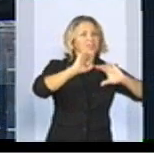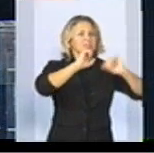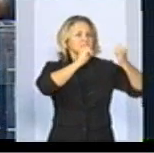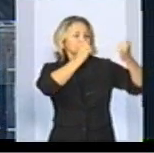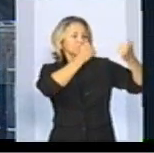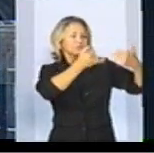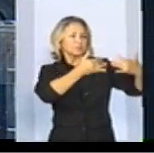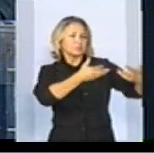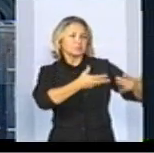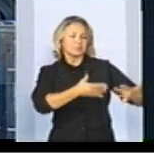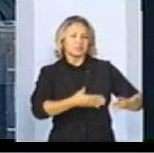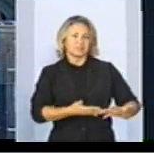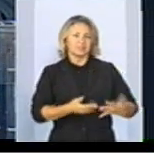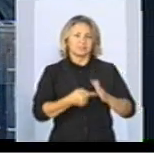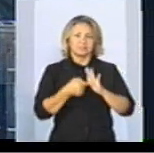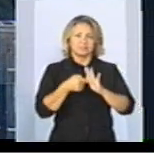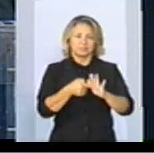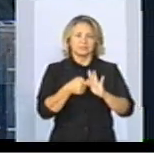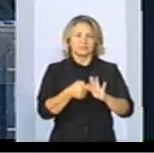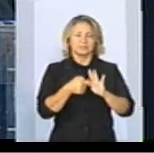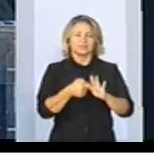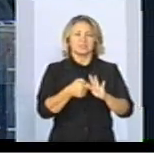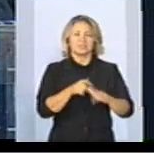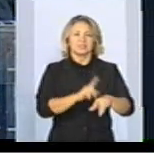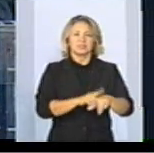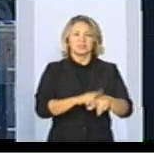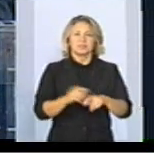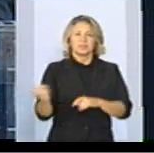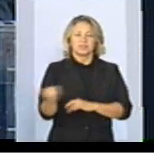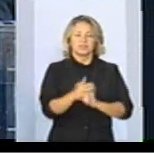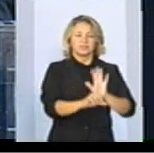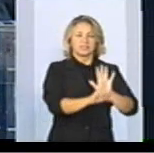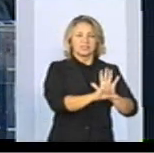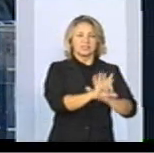exprimir, nesse momento, com a nova lei do SEAC.